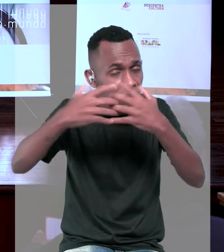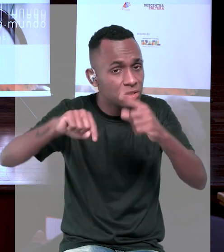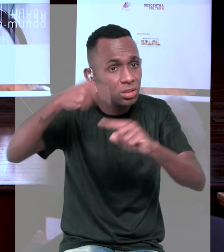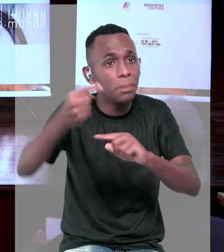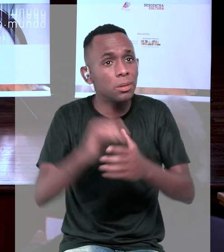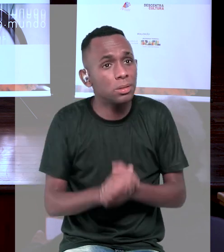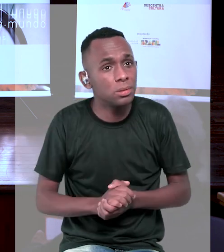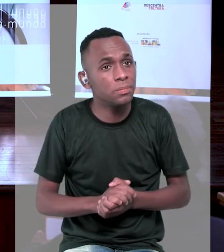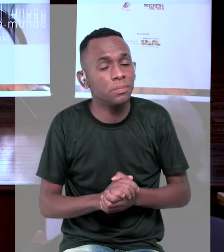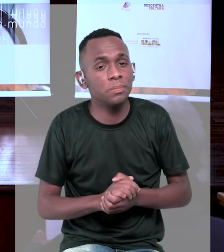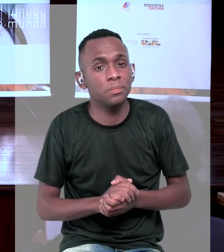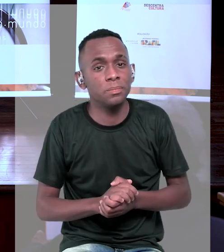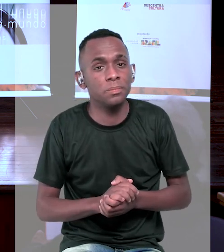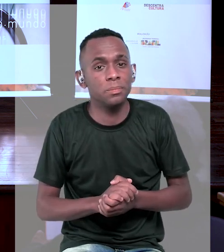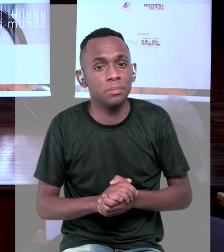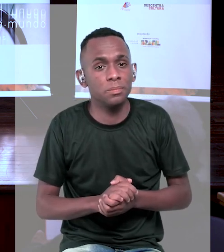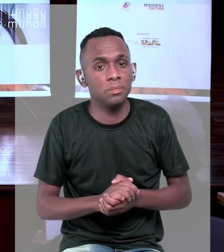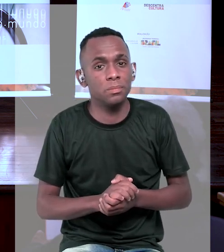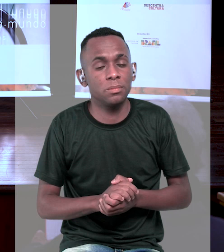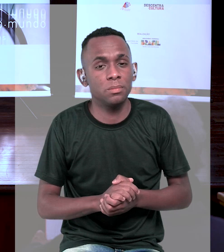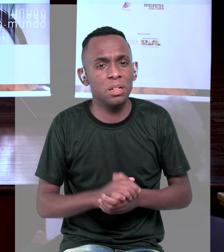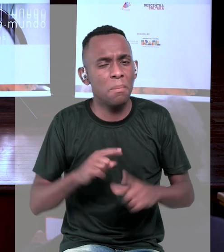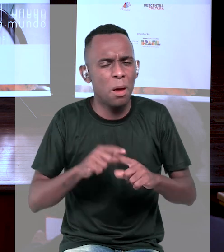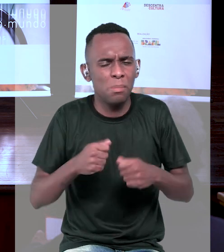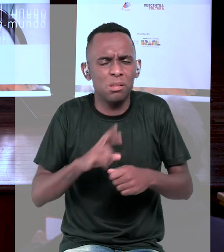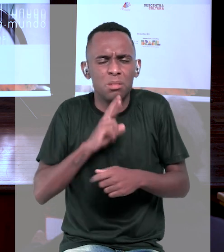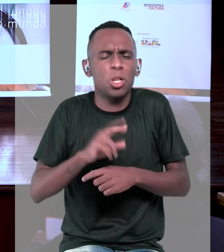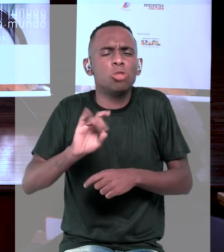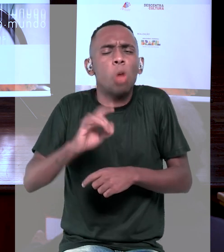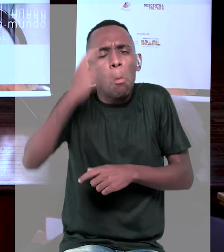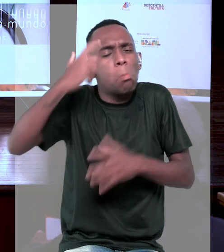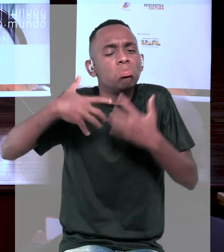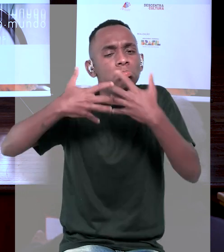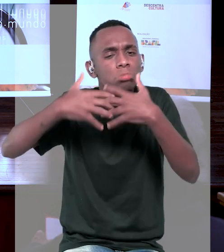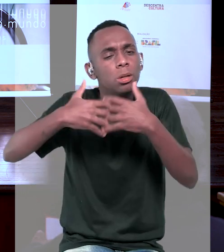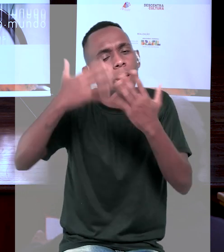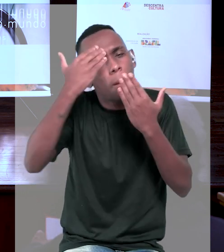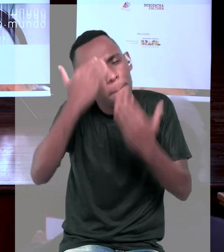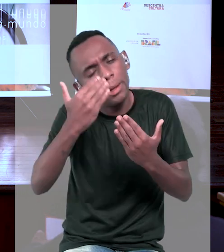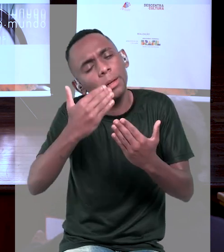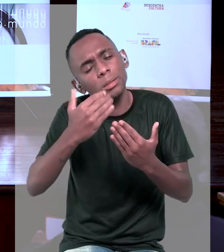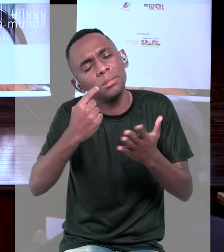mas sem responder, sabe? E te agradeço muito pela pergunta. Agora a gente